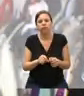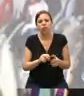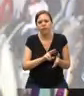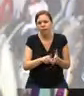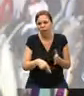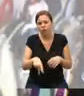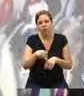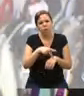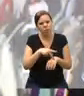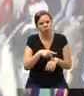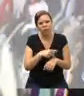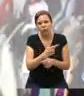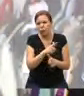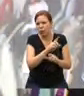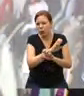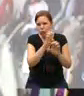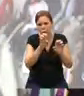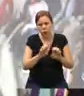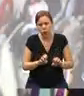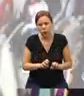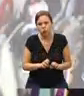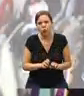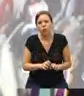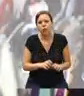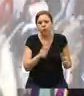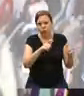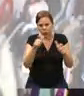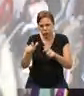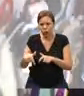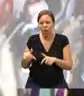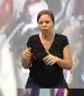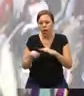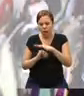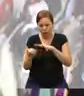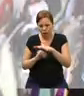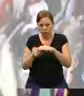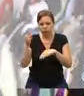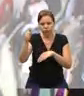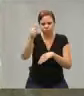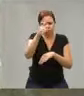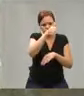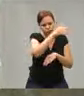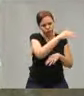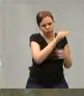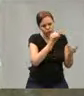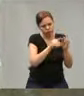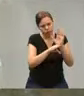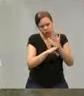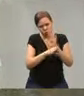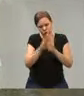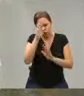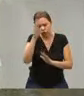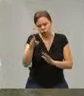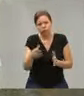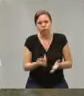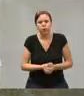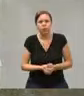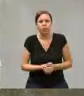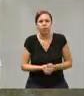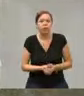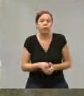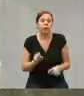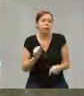países totalmente sem estrutura. Então, são esses locais que a Fraternidade prioriza o atendimento. A gente vai